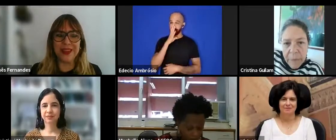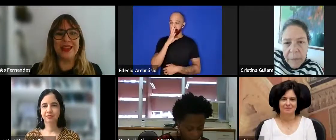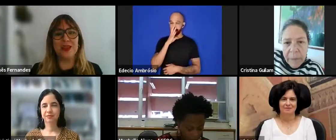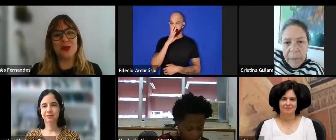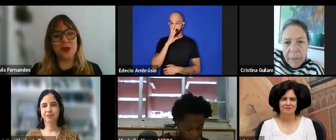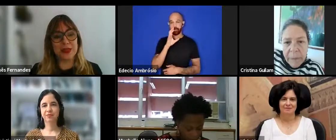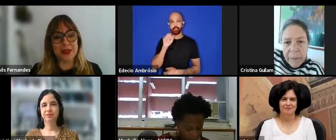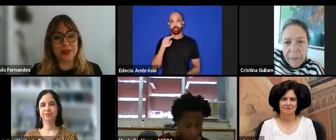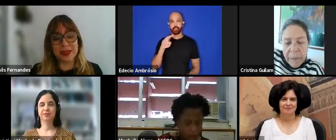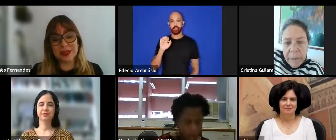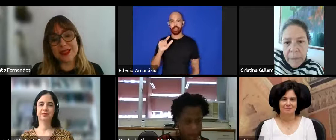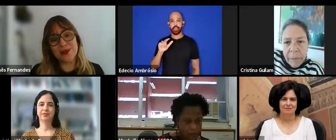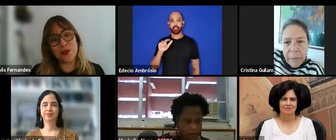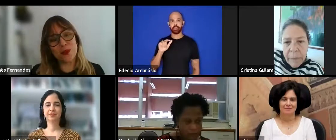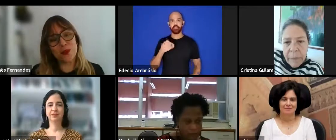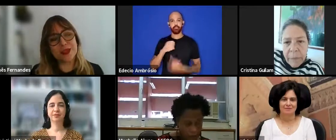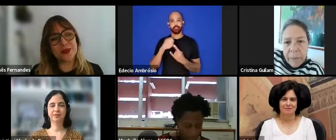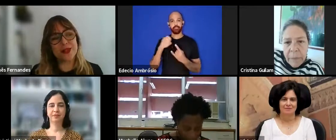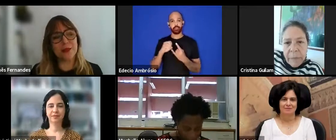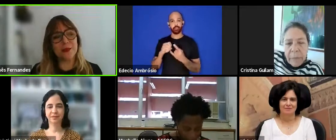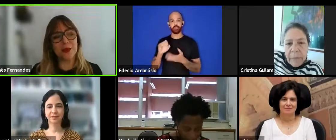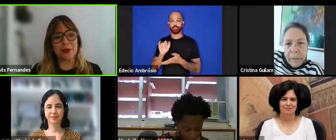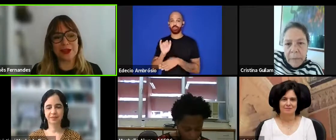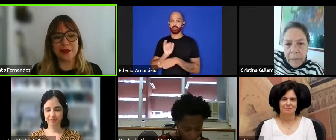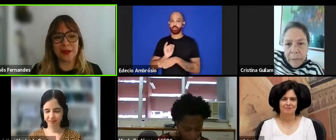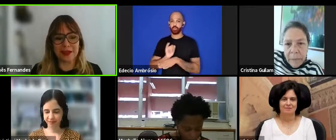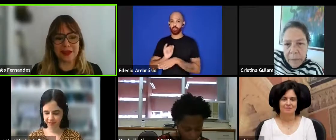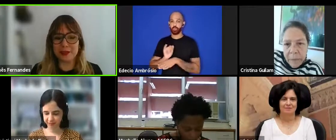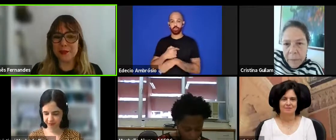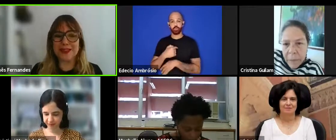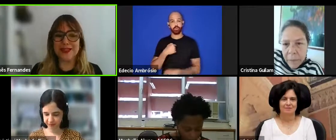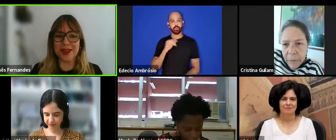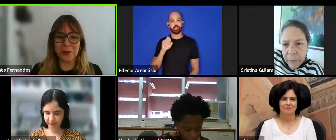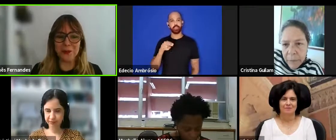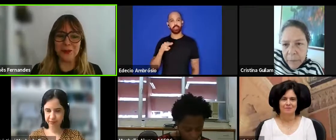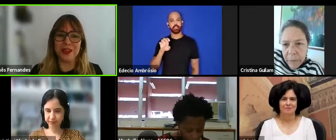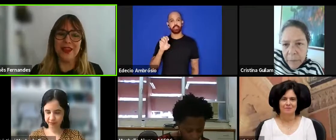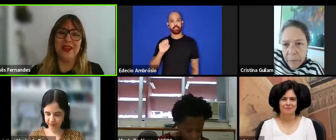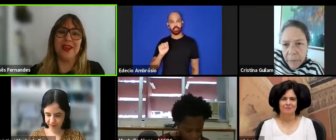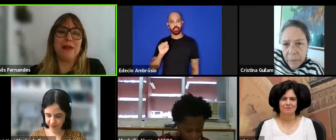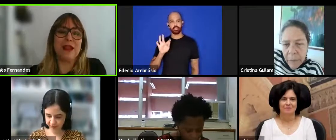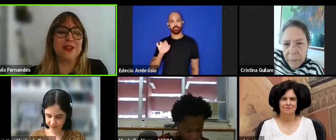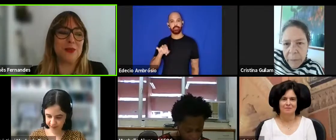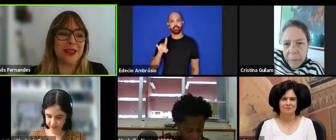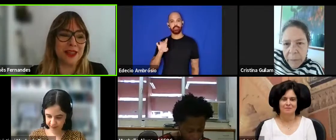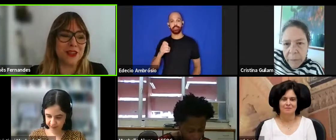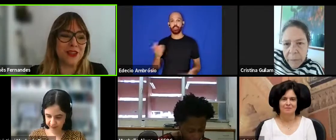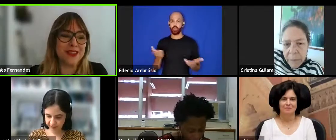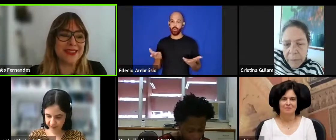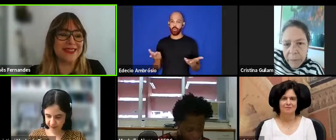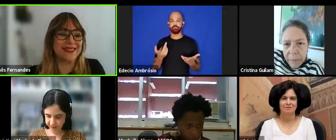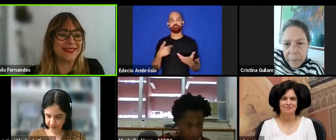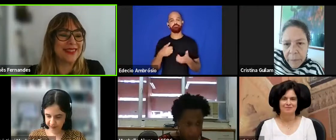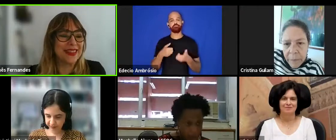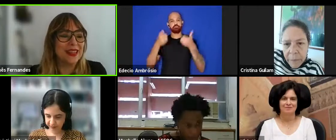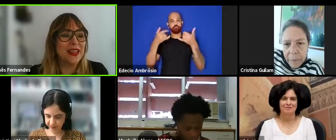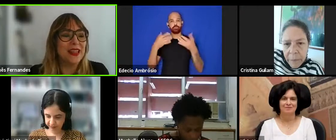YouTube. Eu sou Inês Fernandes e vou conduzir o cerimonial desta manhã tão especial e repleta de homenagens.